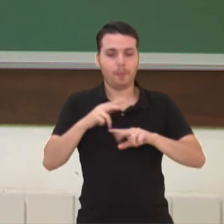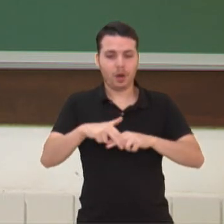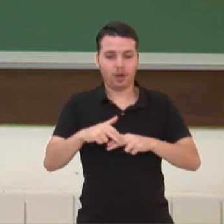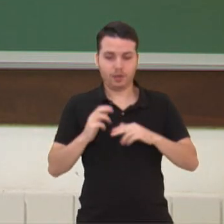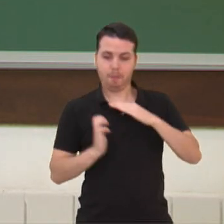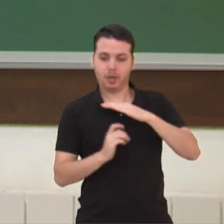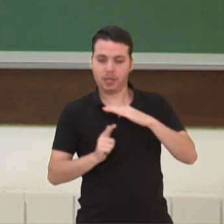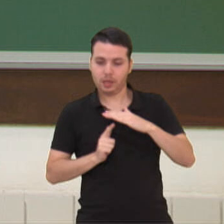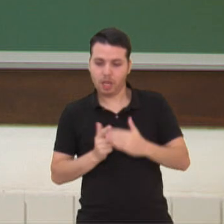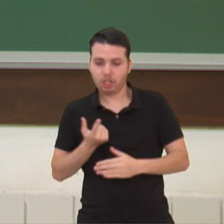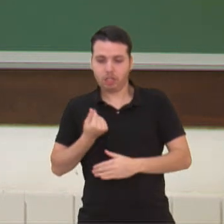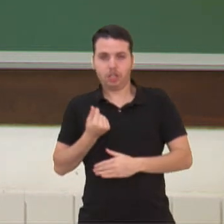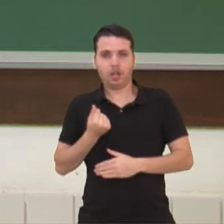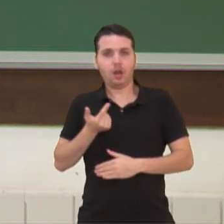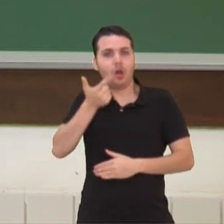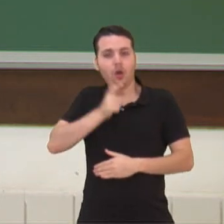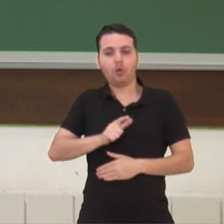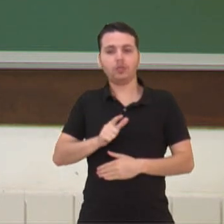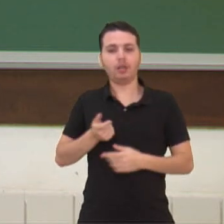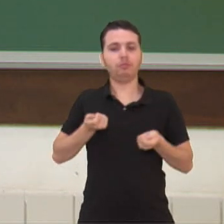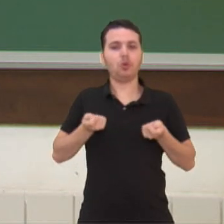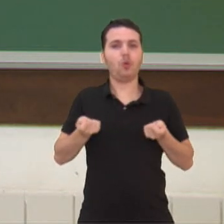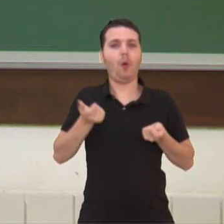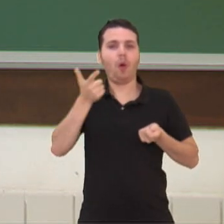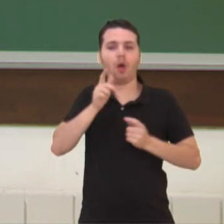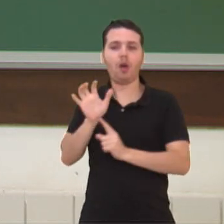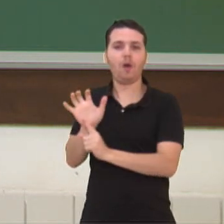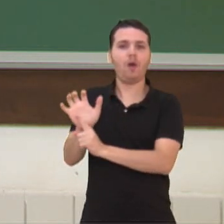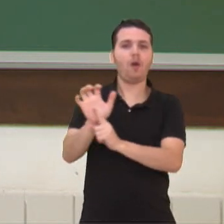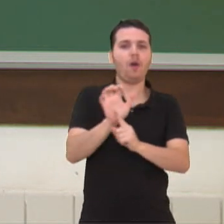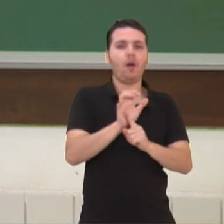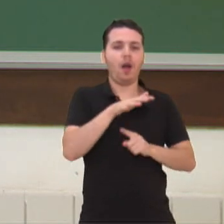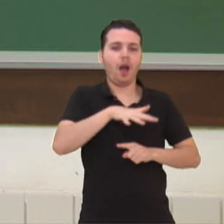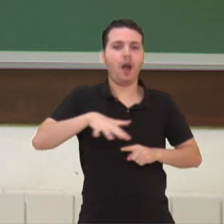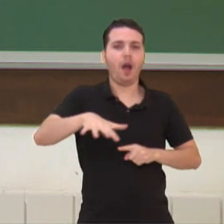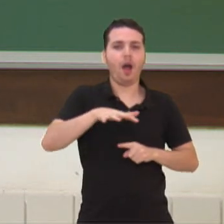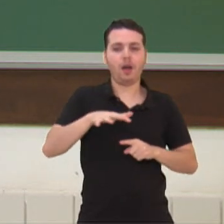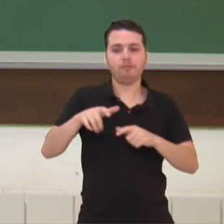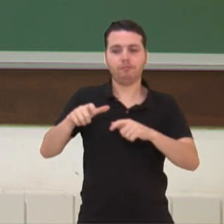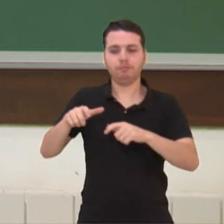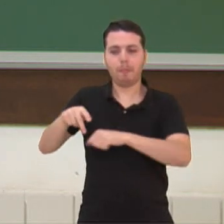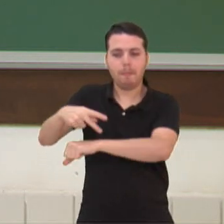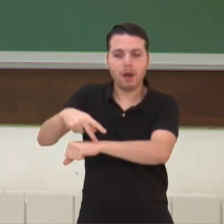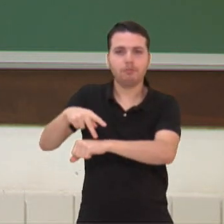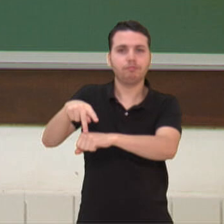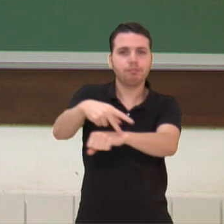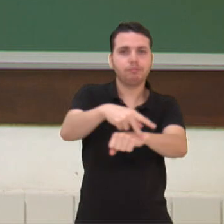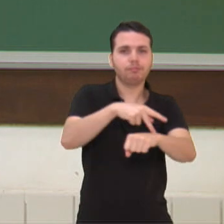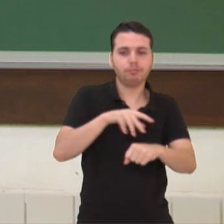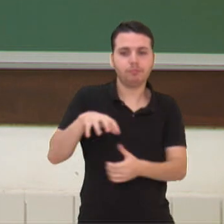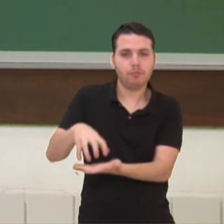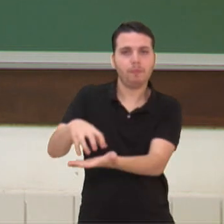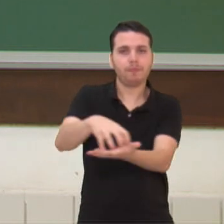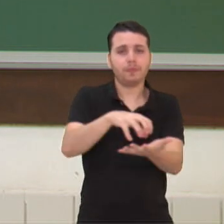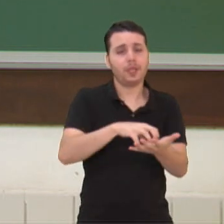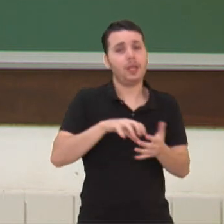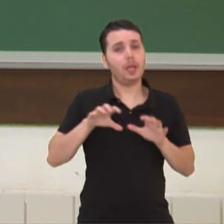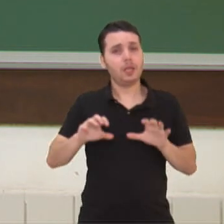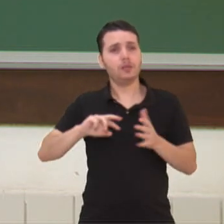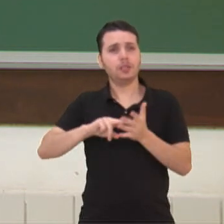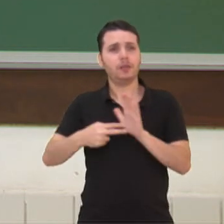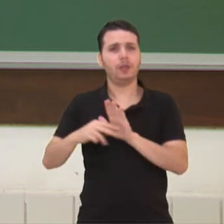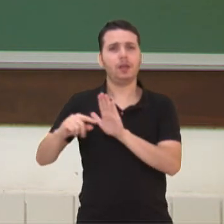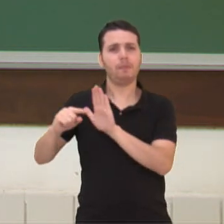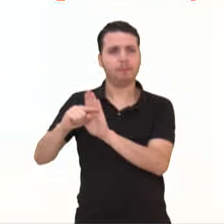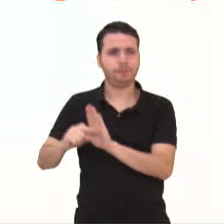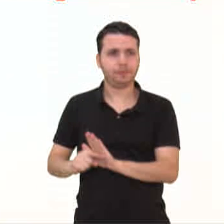acabam influenciando aí nas atividades econômicas nos territórios, nas localidades. Então, isso seria desvantagem.